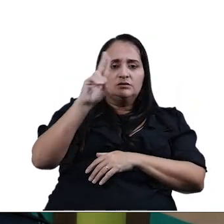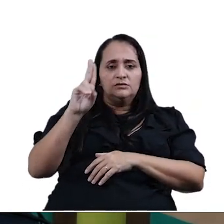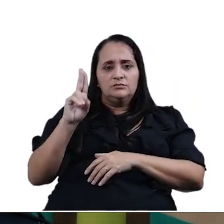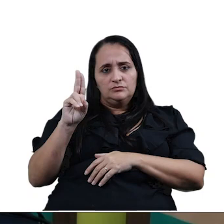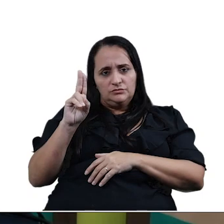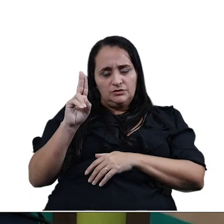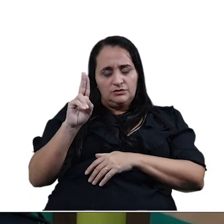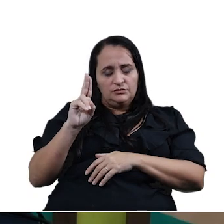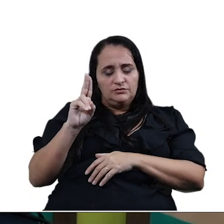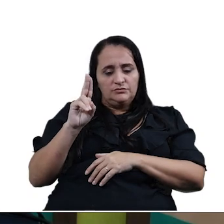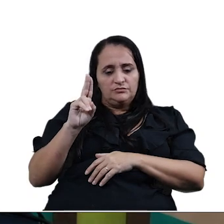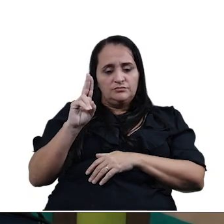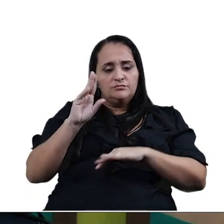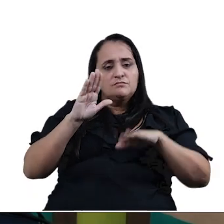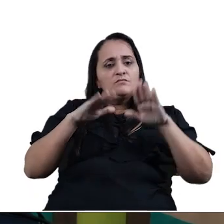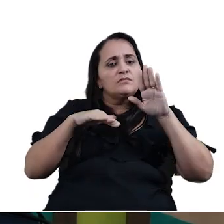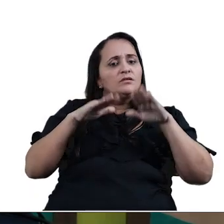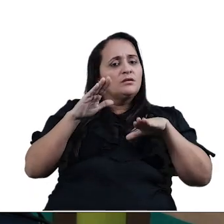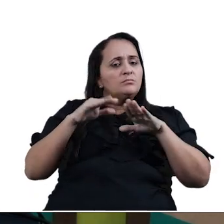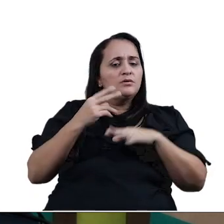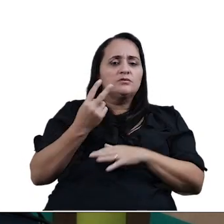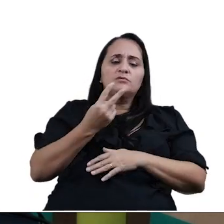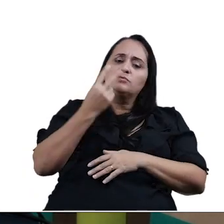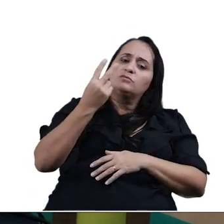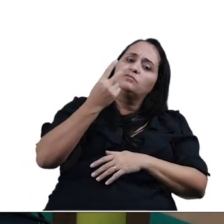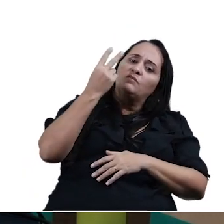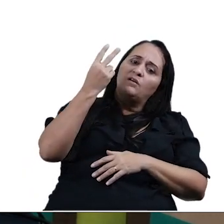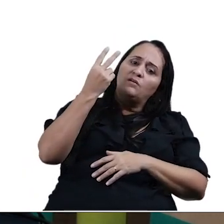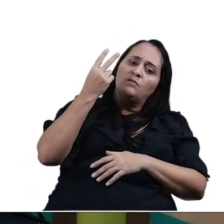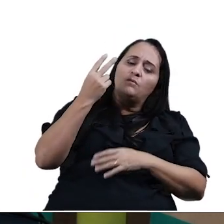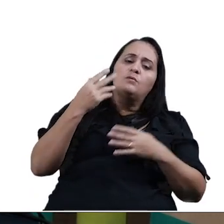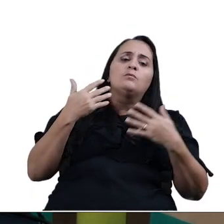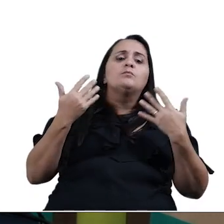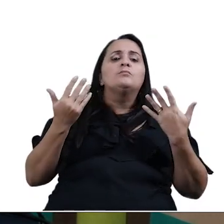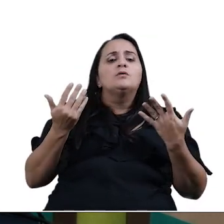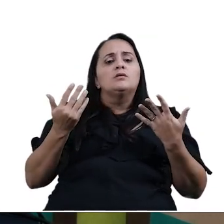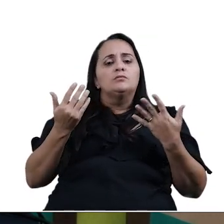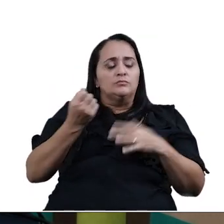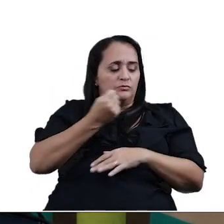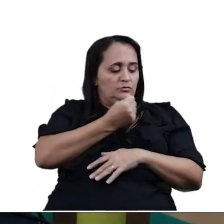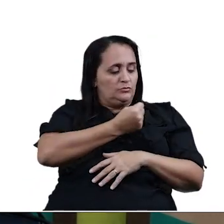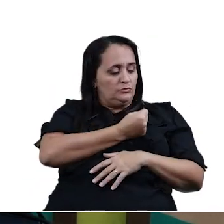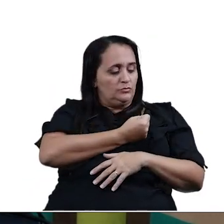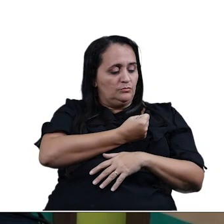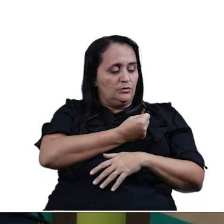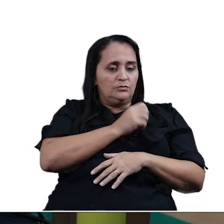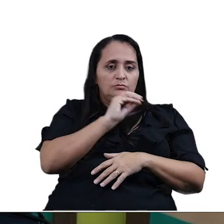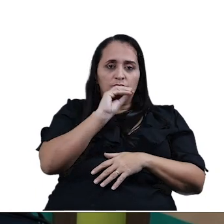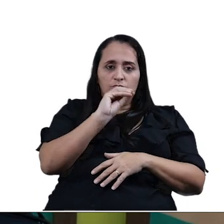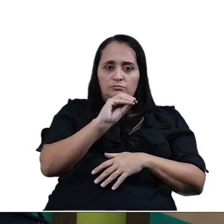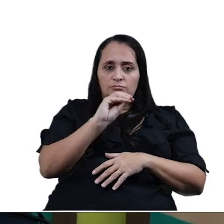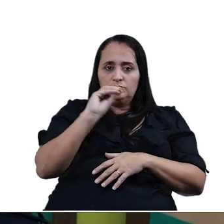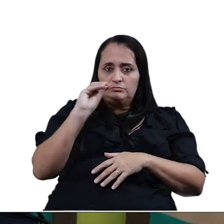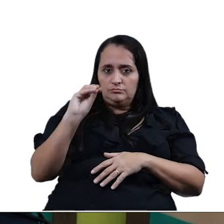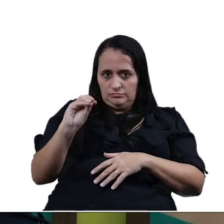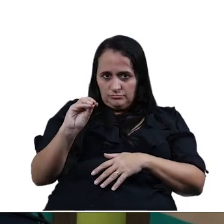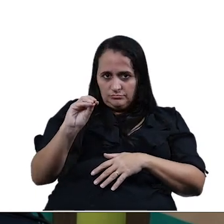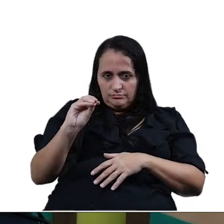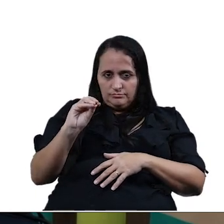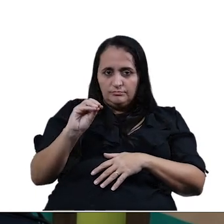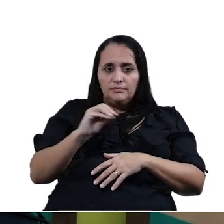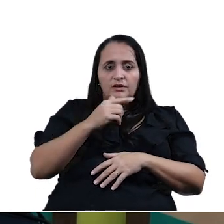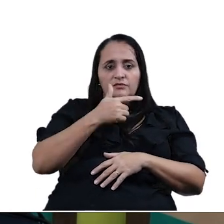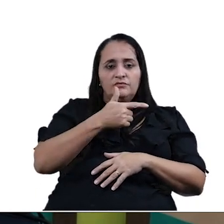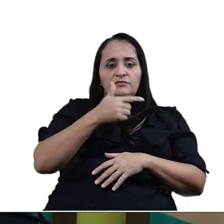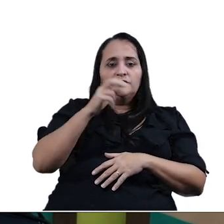das unidades, que depende do valor posicional que o número está exercendo aqui,